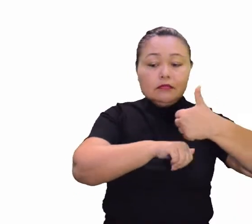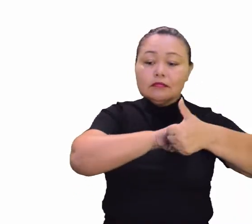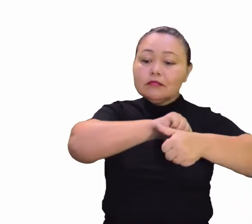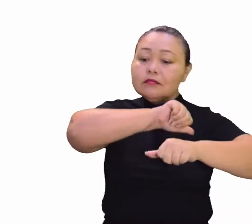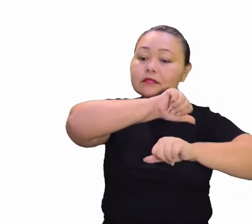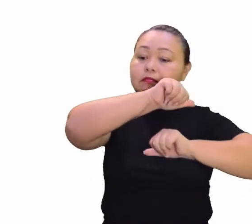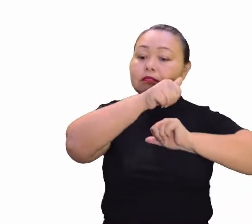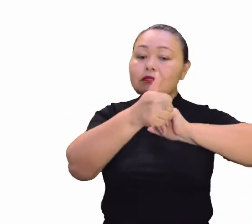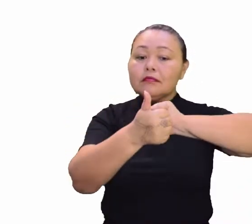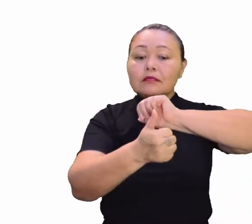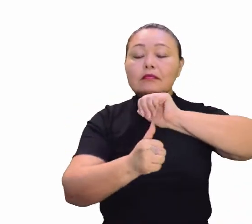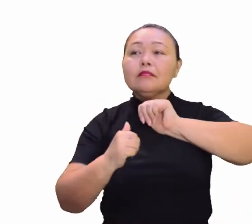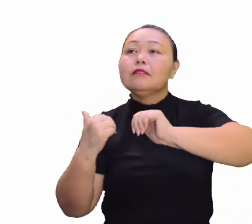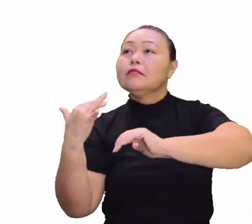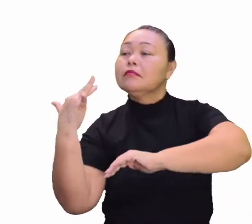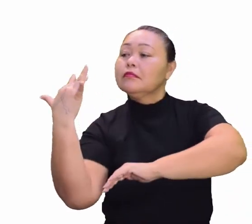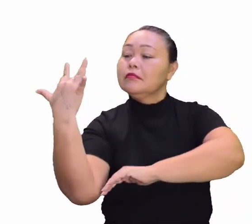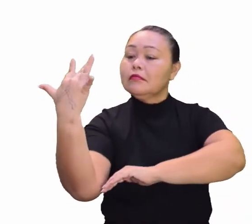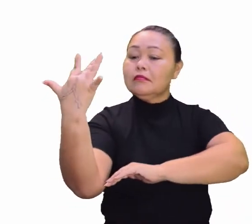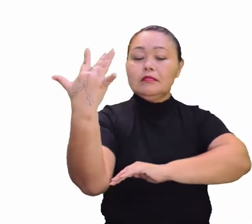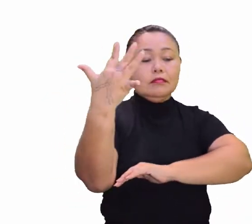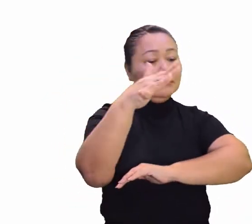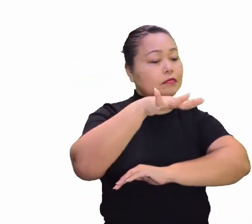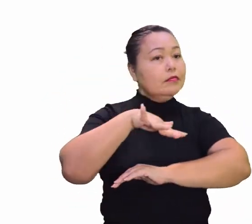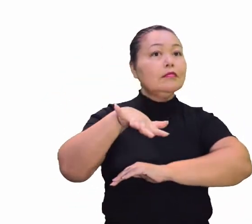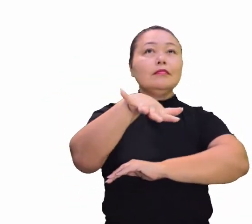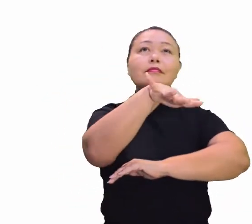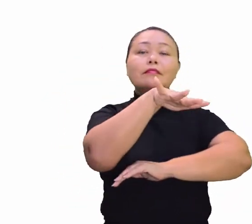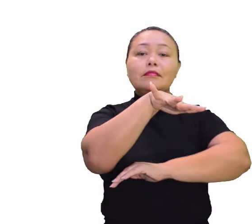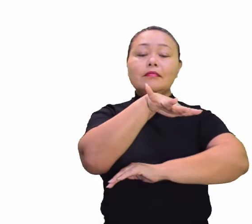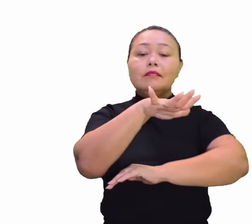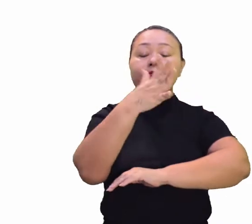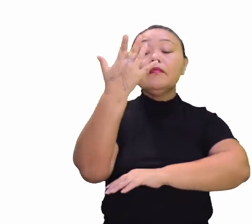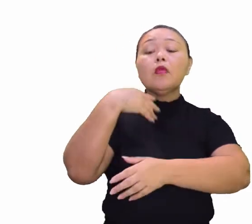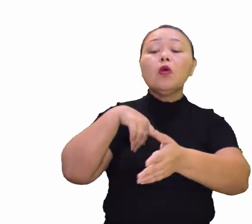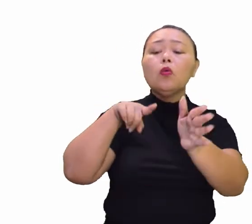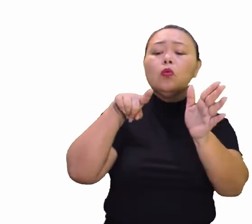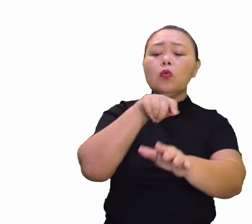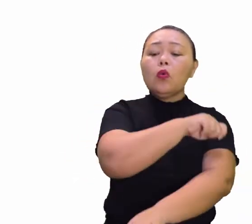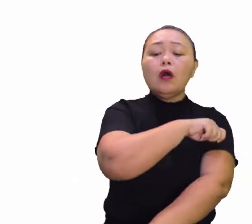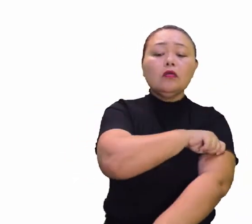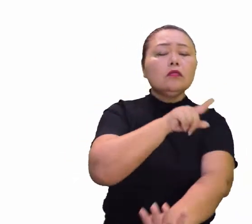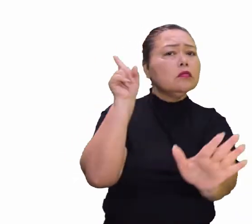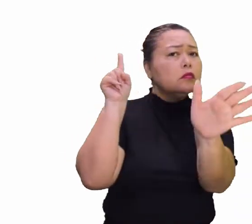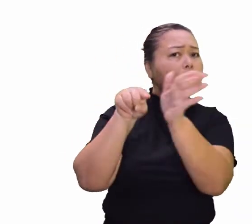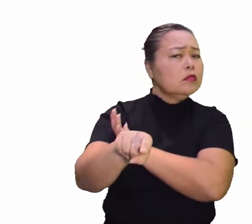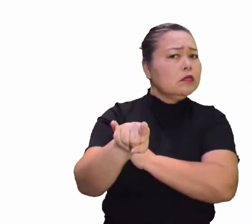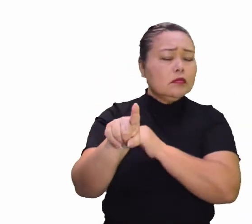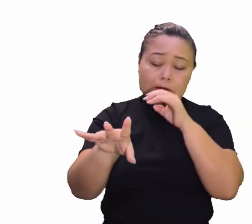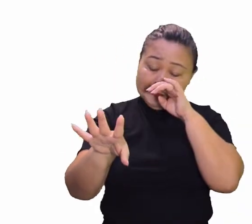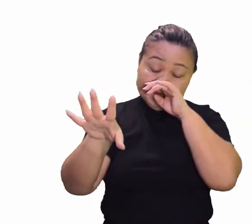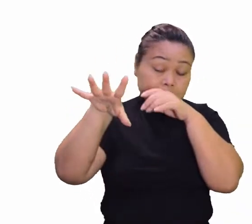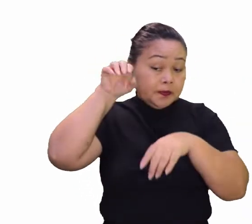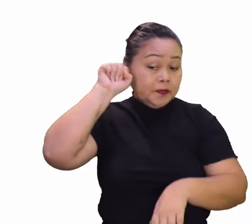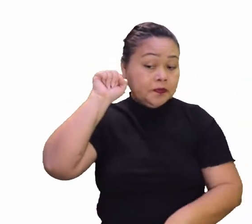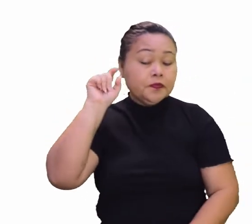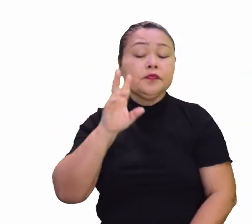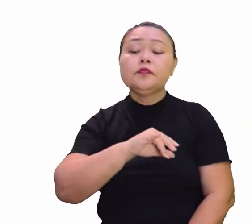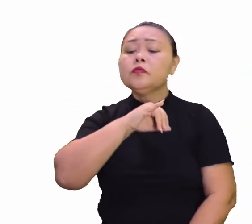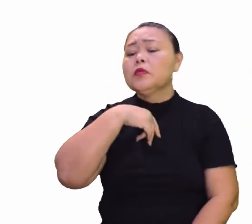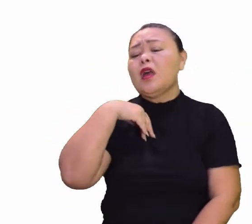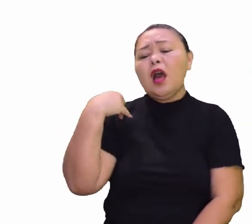da paisagem. Rogério? Oi. O aluno ali perguntou, eu ouvi. O que ele perguntou, professor? O Joãozinho